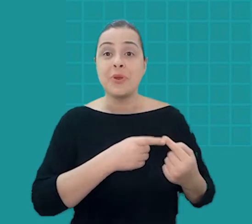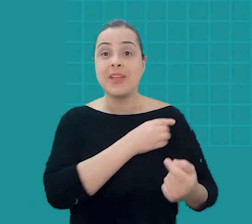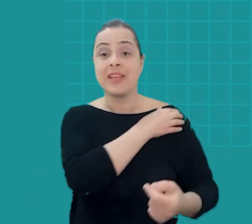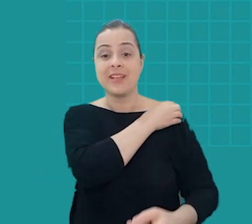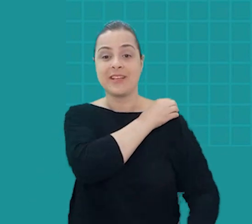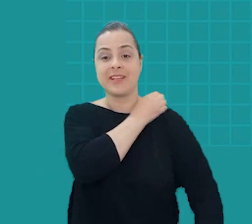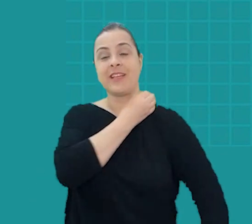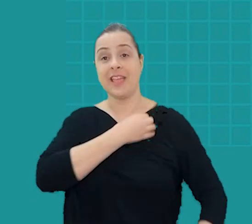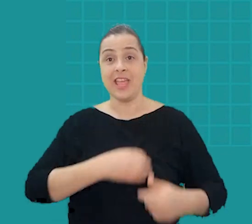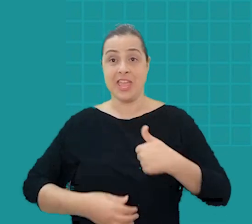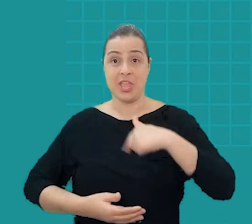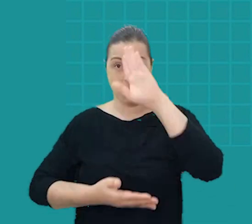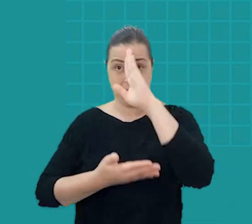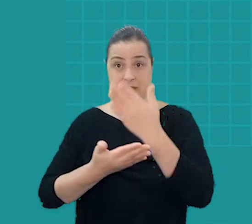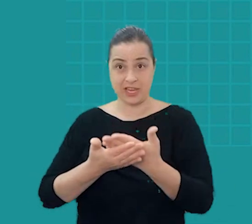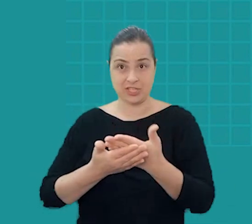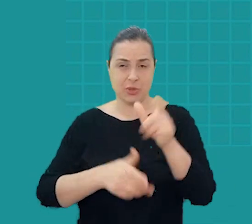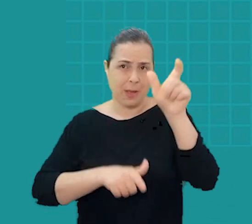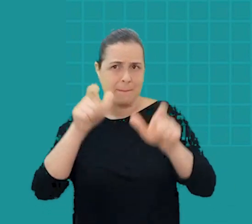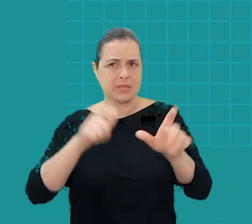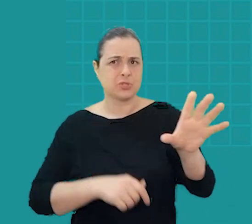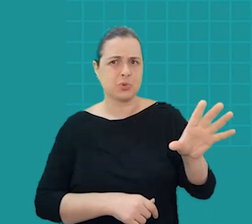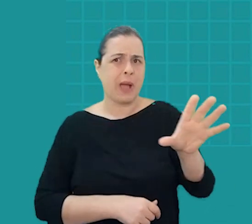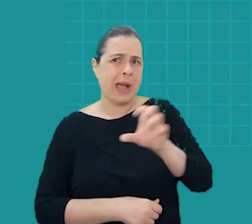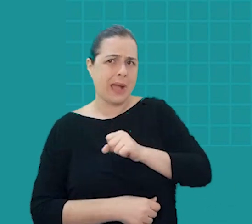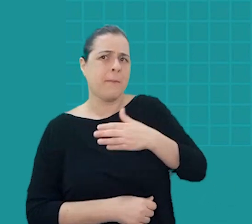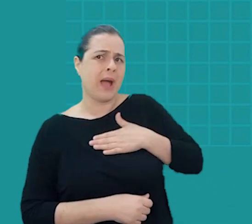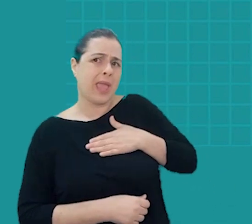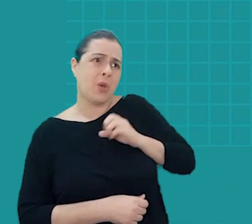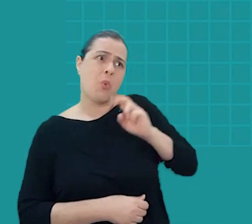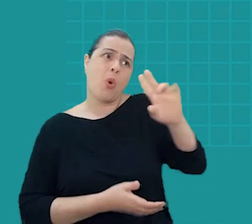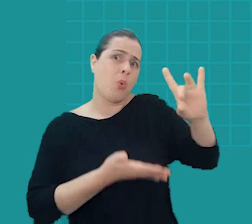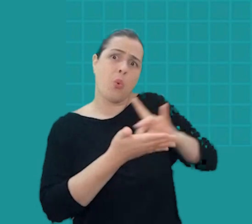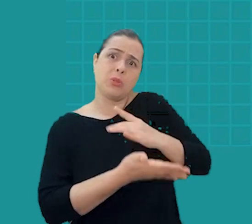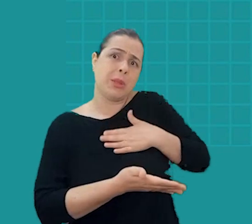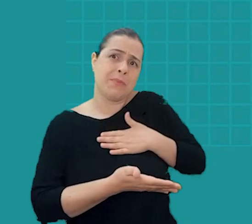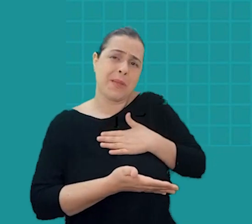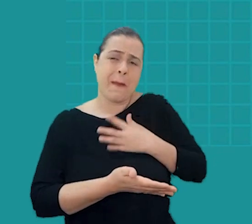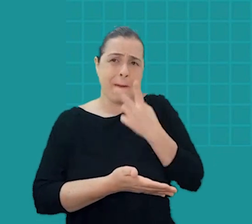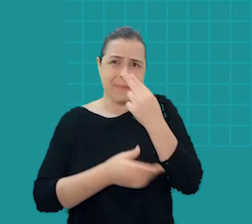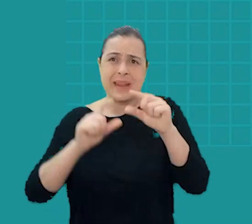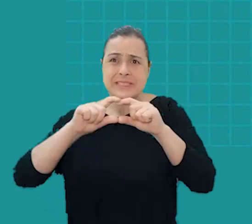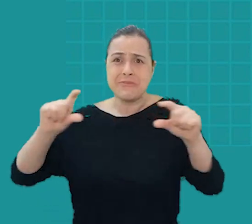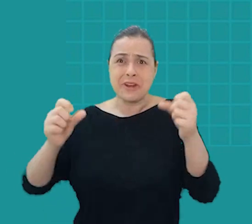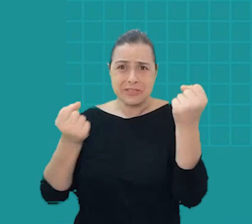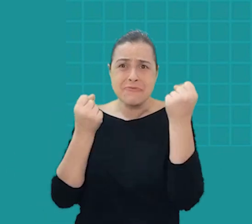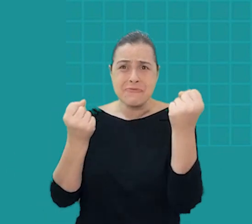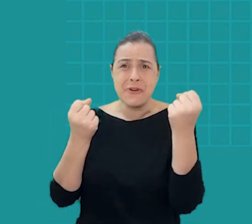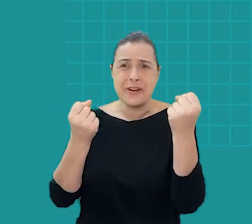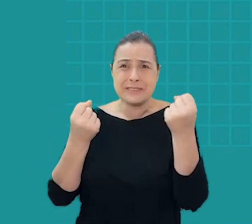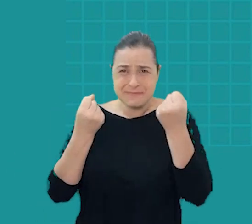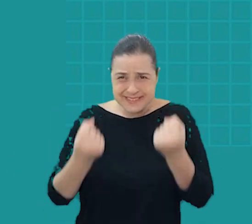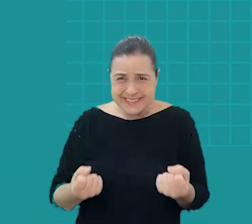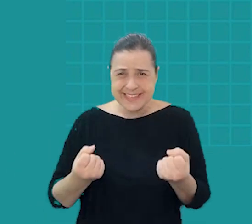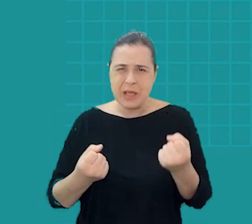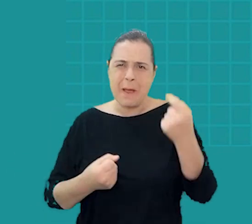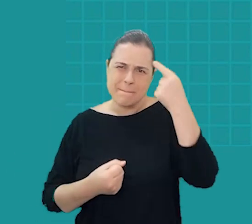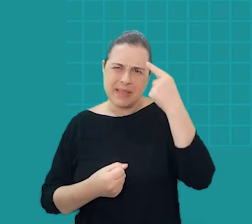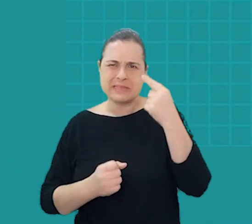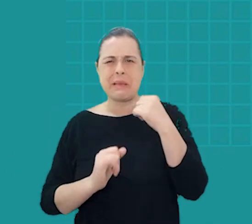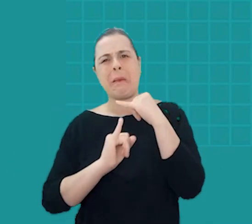sou do lema, ou me ame ou me odeia. É bem forte mesmo, meio termo eu acho que é ruim para